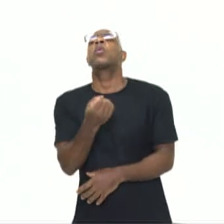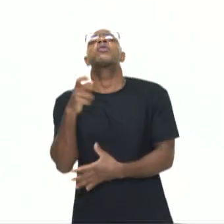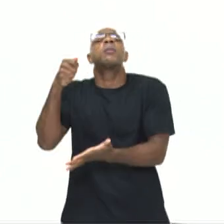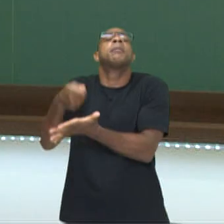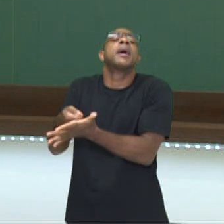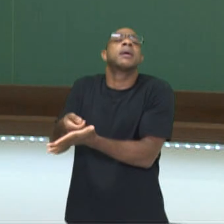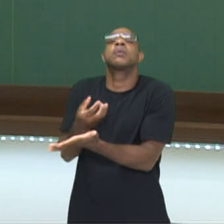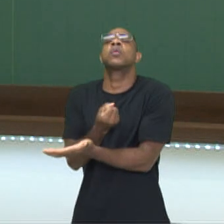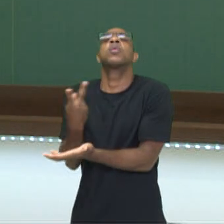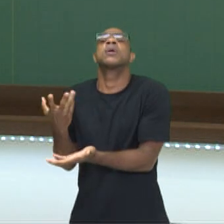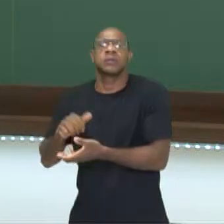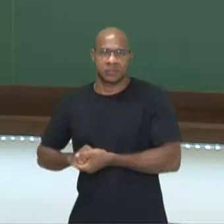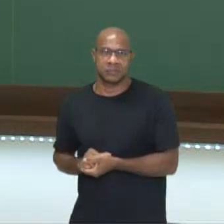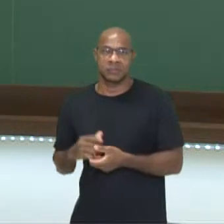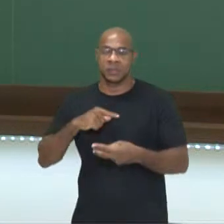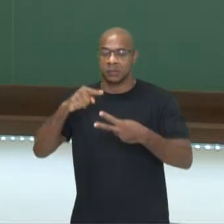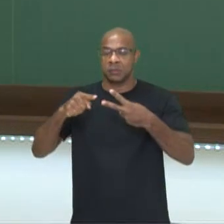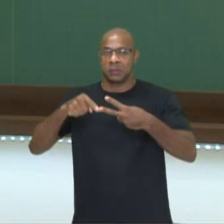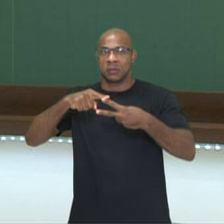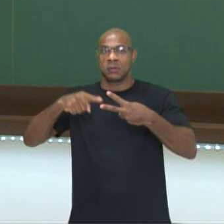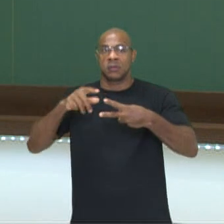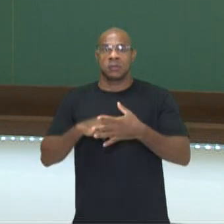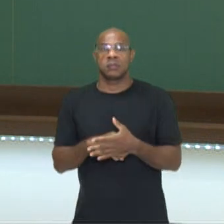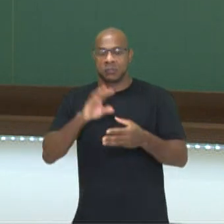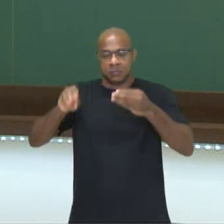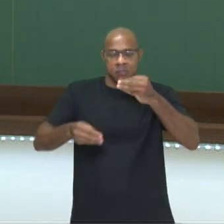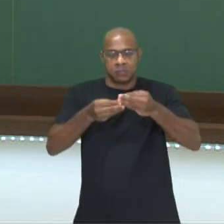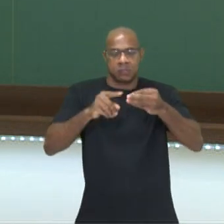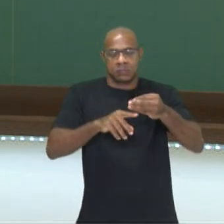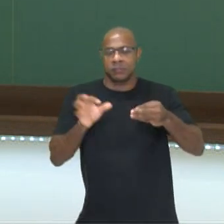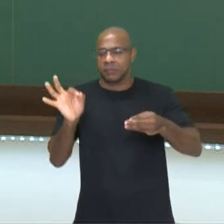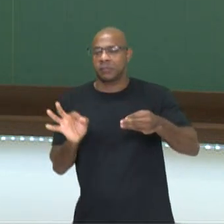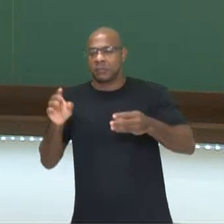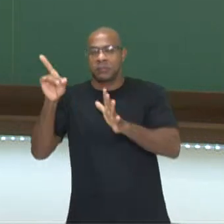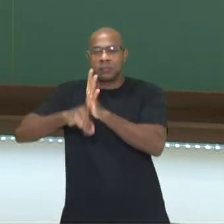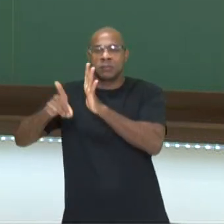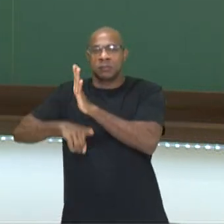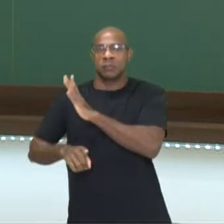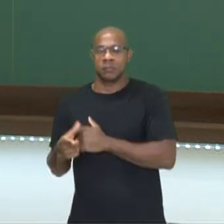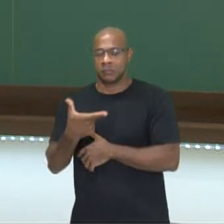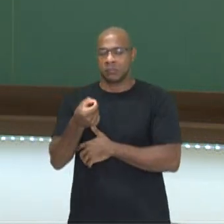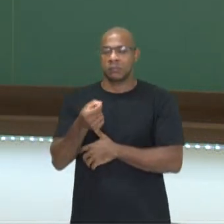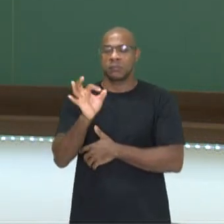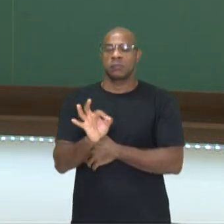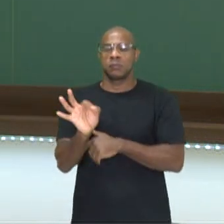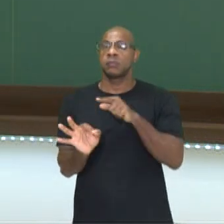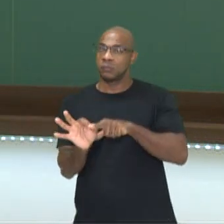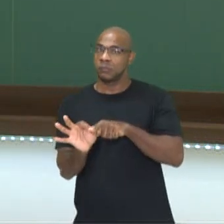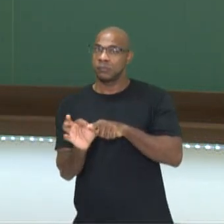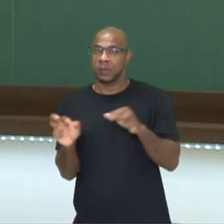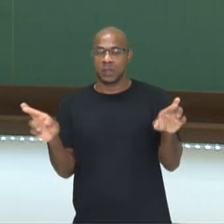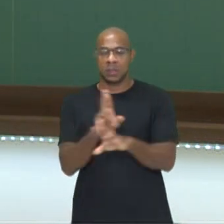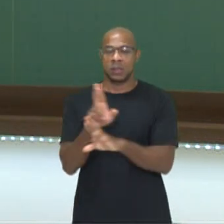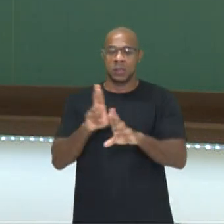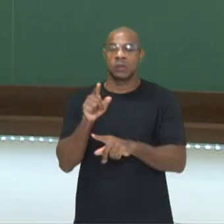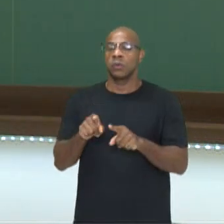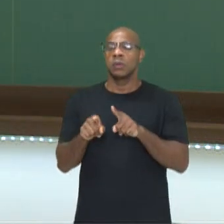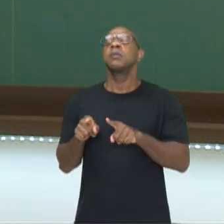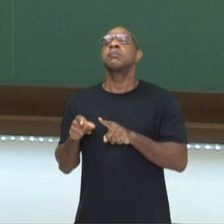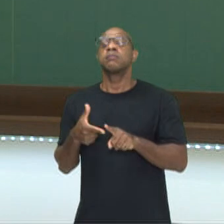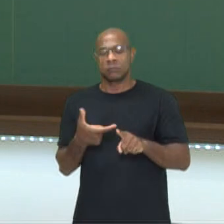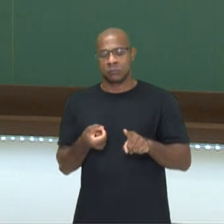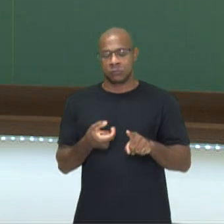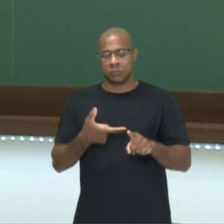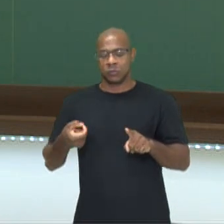situação? Então, eu tenho duas situações. Uma de acréscimo, uma de desconto. De 20% em relação a R$200.